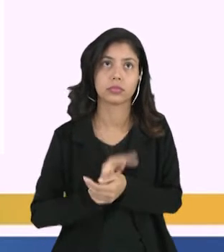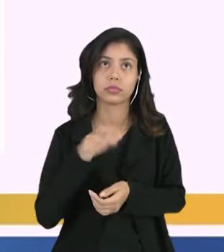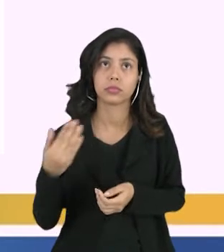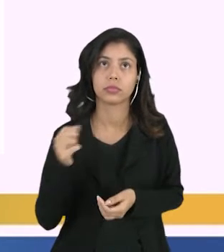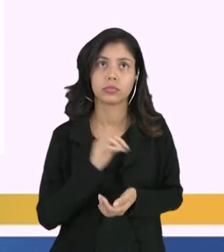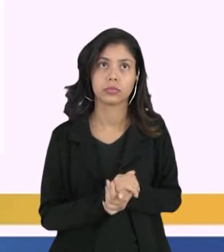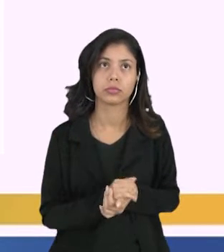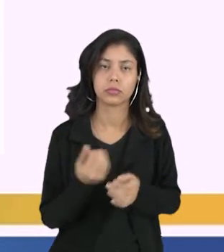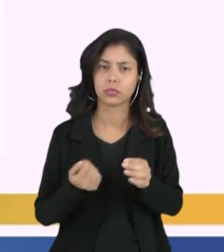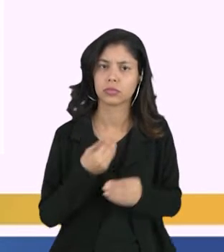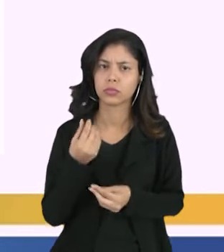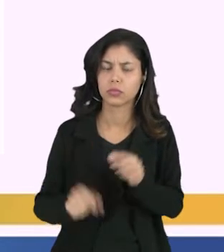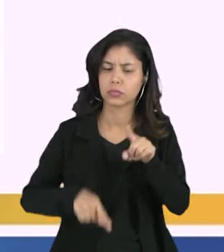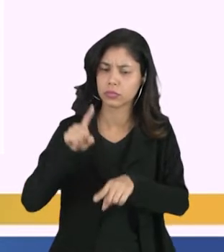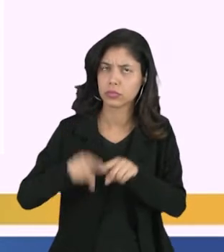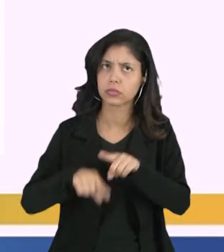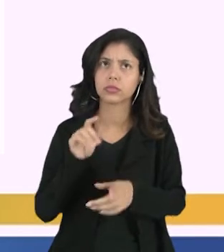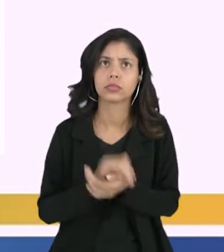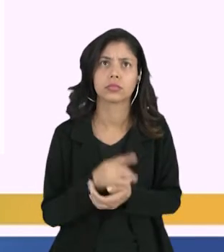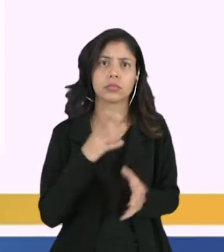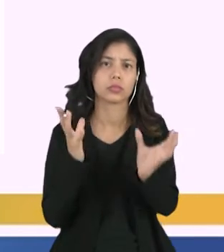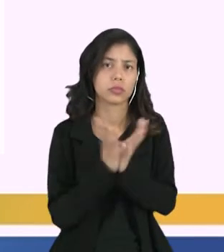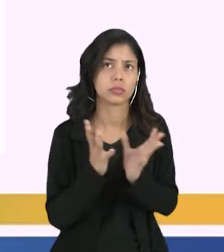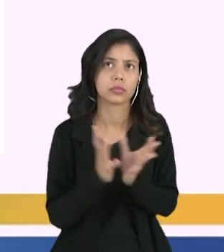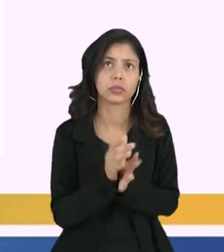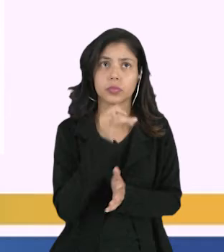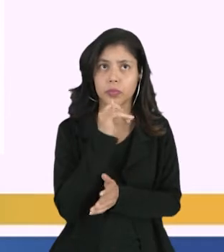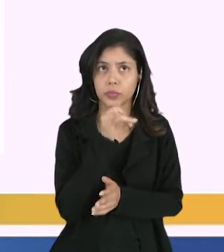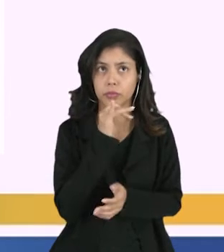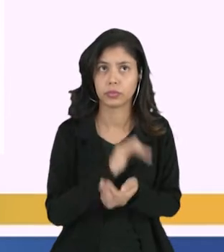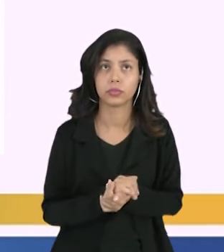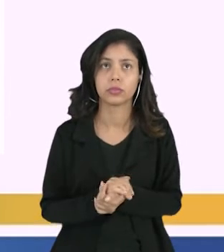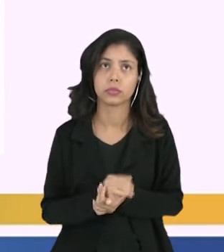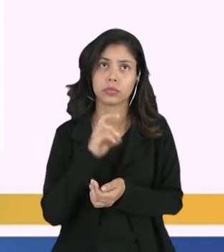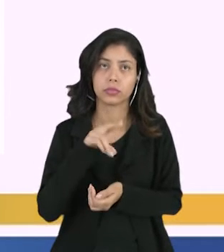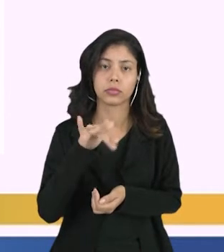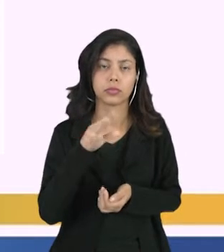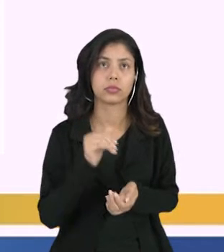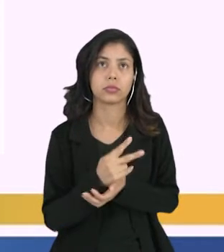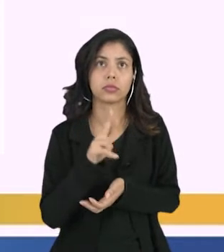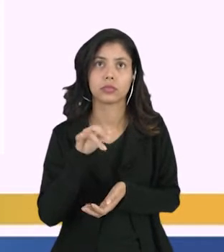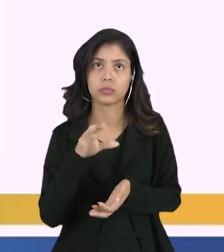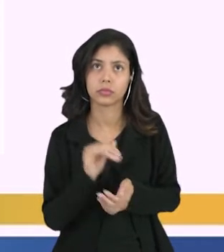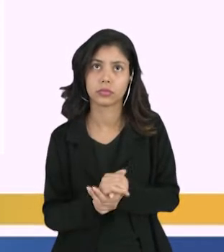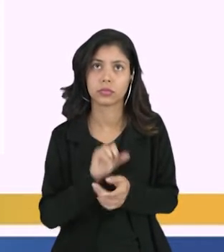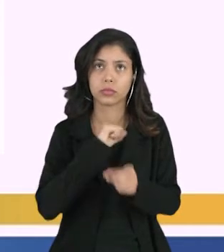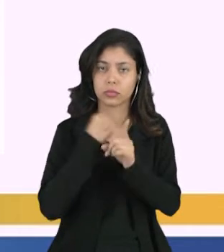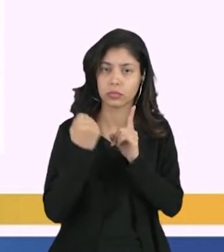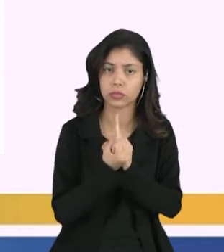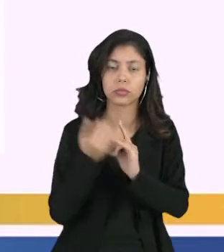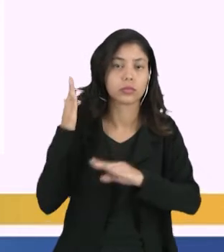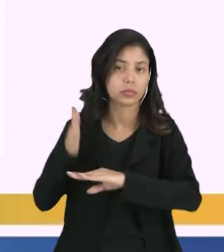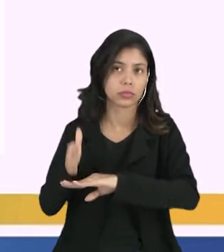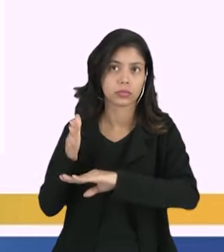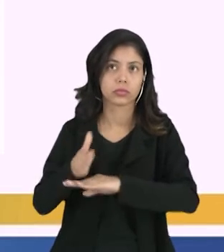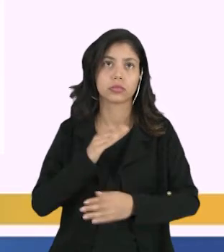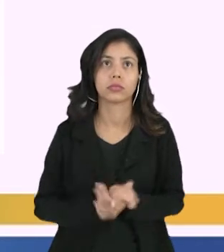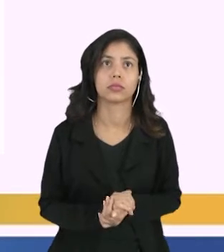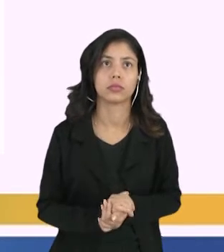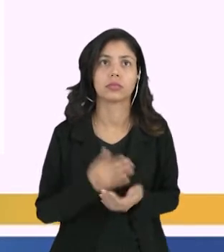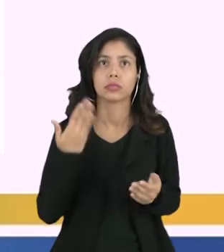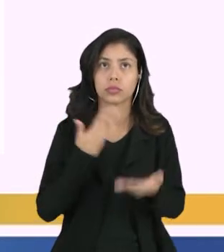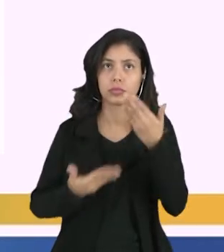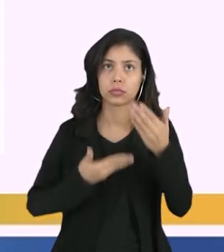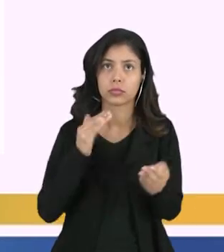igualitárias, quando os meios de produção são coletivos, né? Como o comunismo primitivo e o socialismo moderno. E